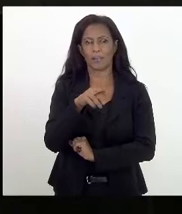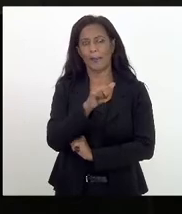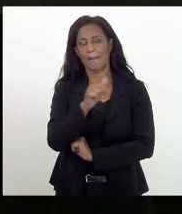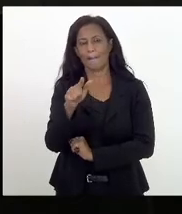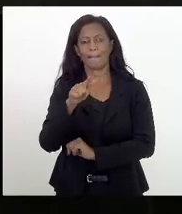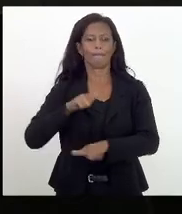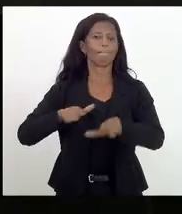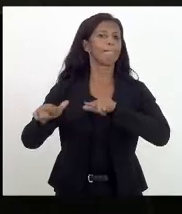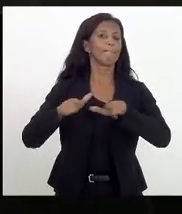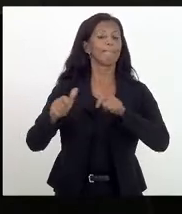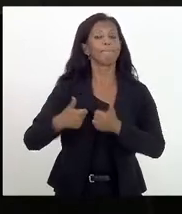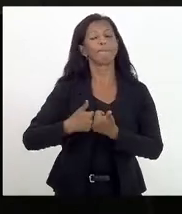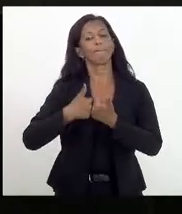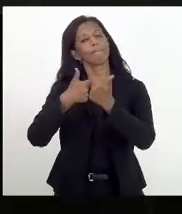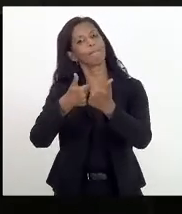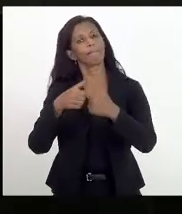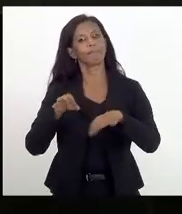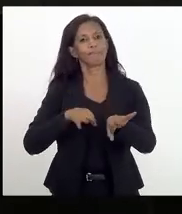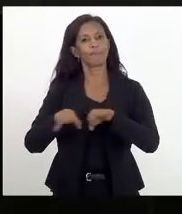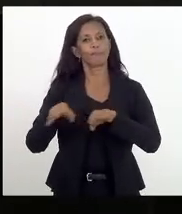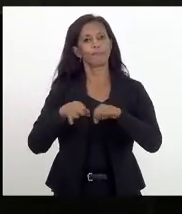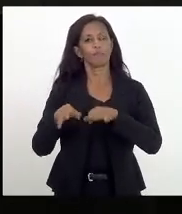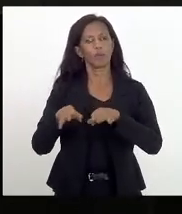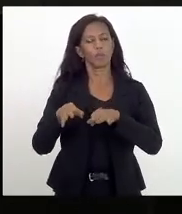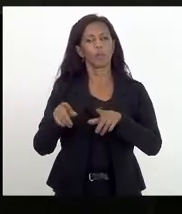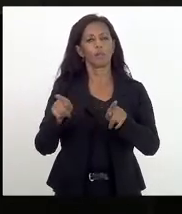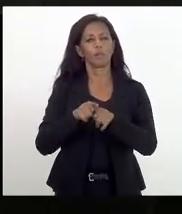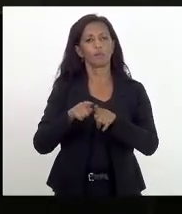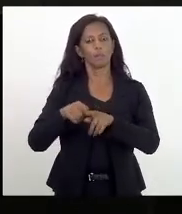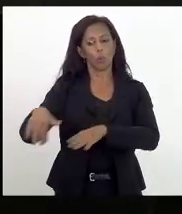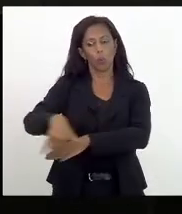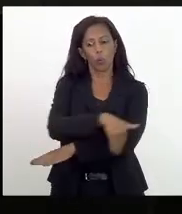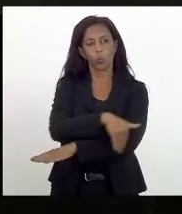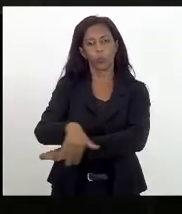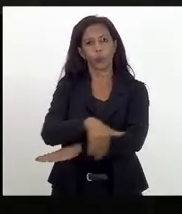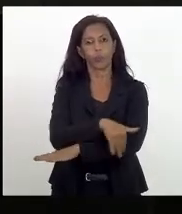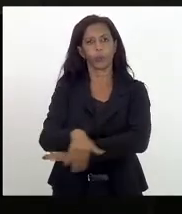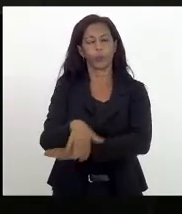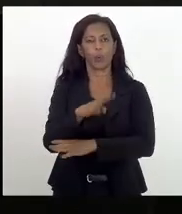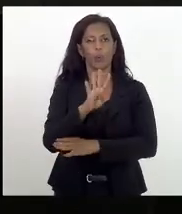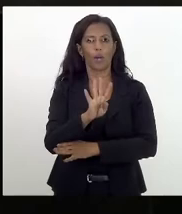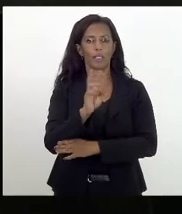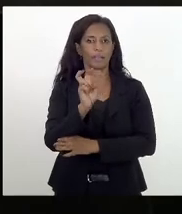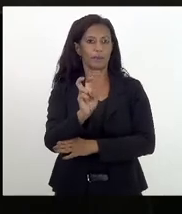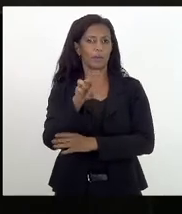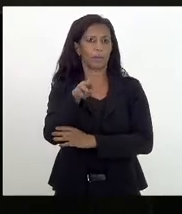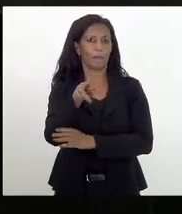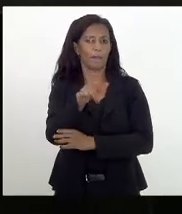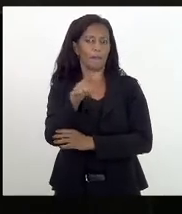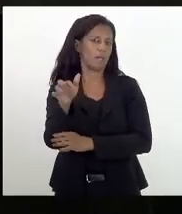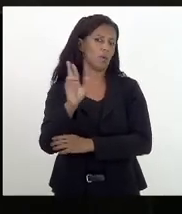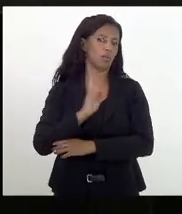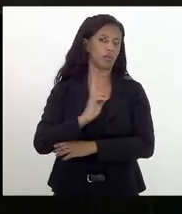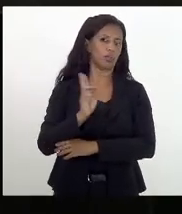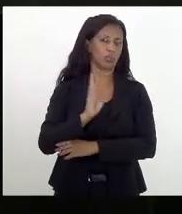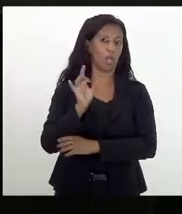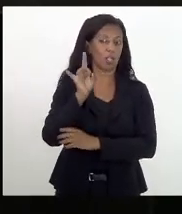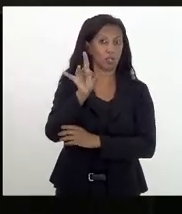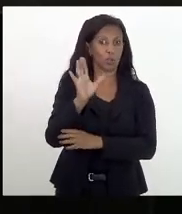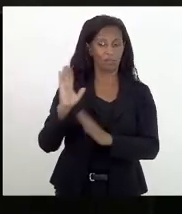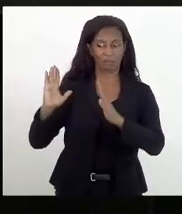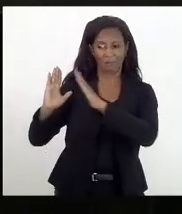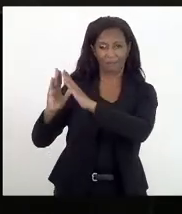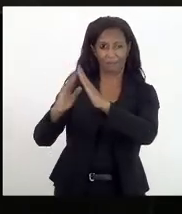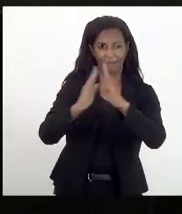as melhorias no programa de Estradas de produção investimento de 45 milhões de reais só em